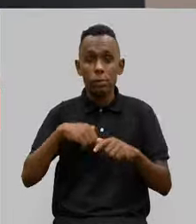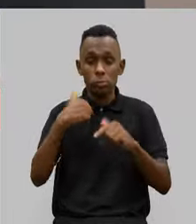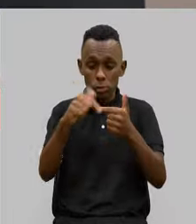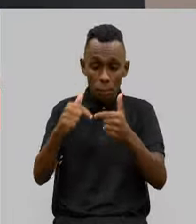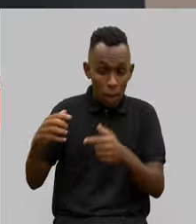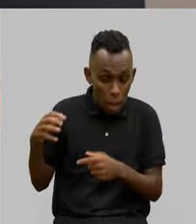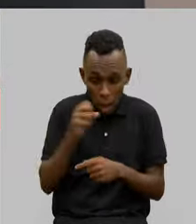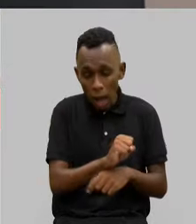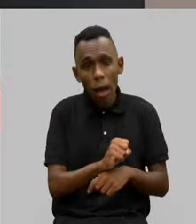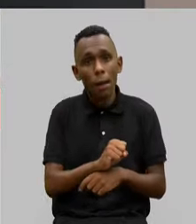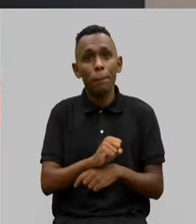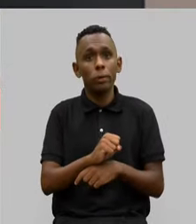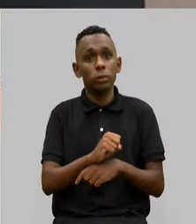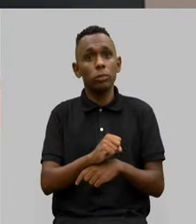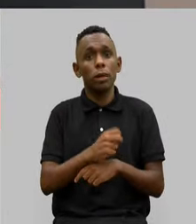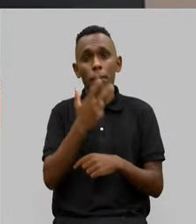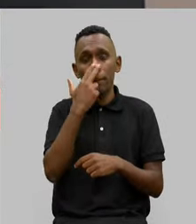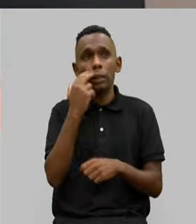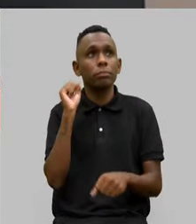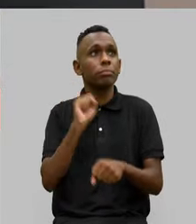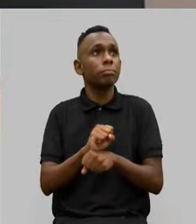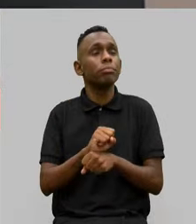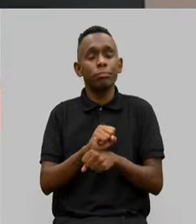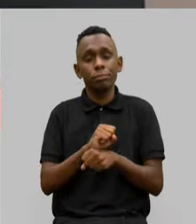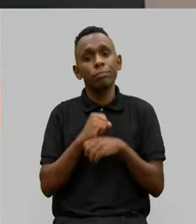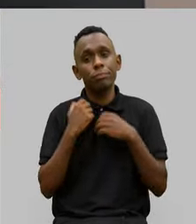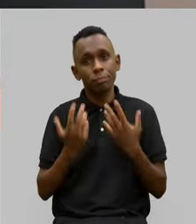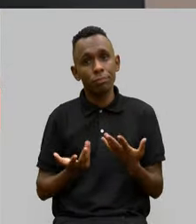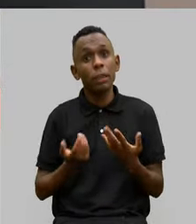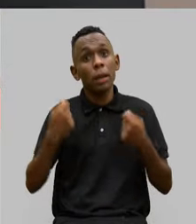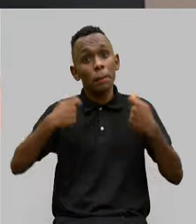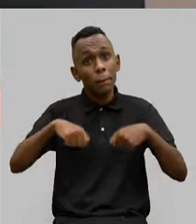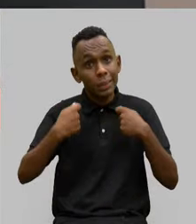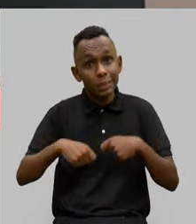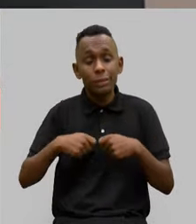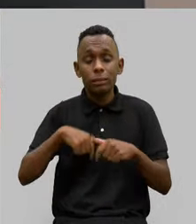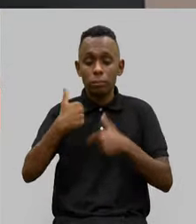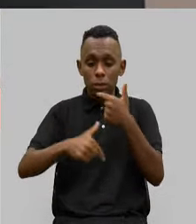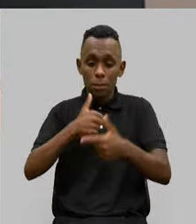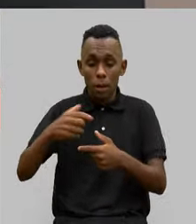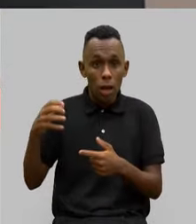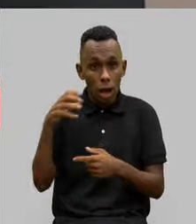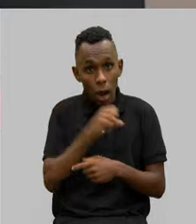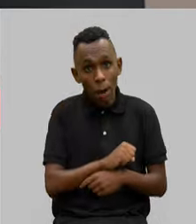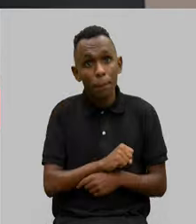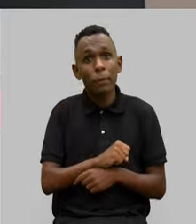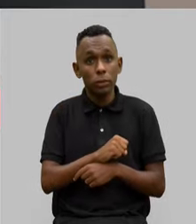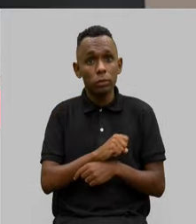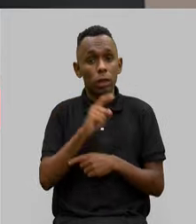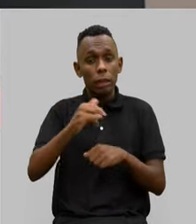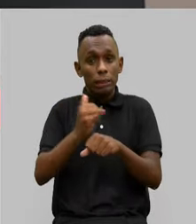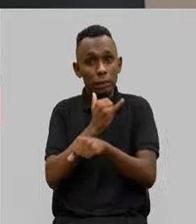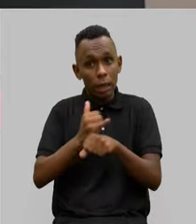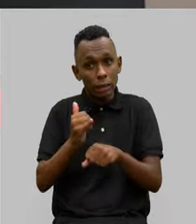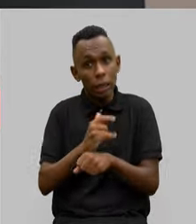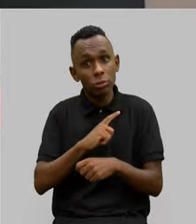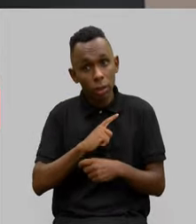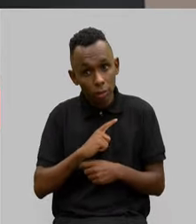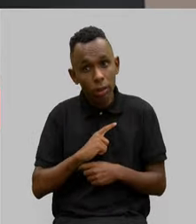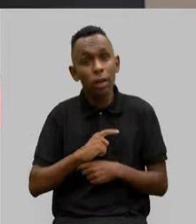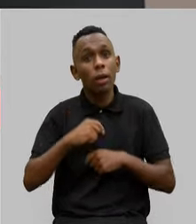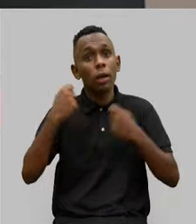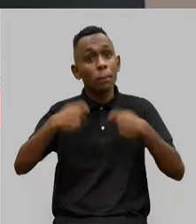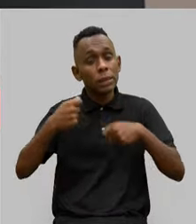estamos ficando mais uma vez para trás nessa história né precisamos agir rápido precisamos agir de forma estratégica precisamos